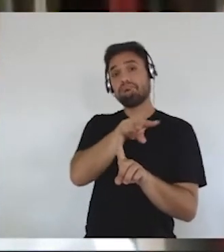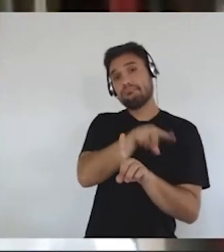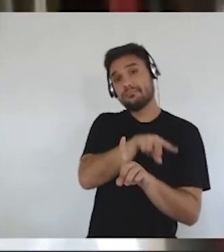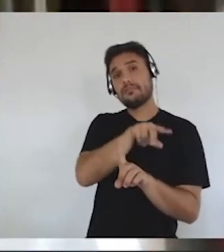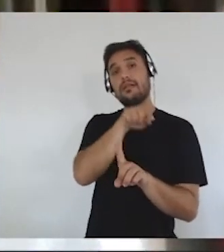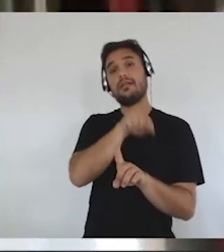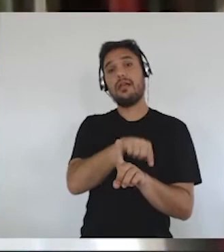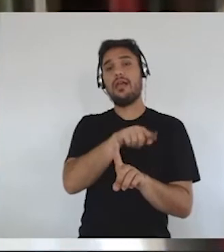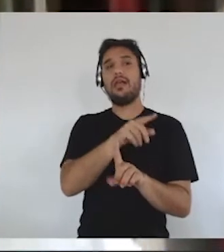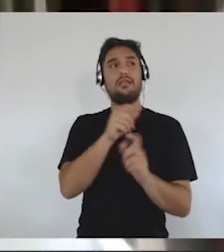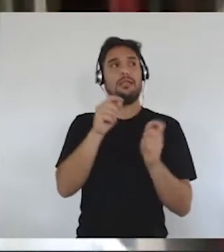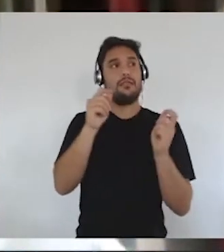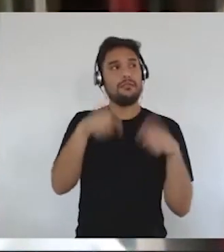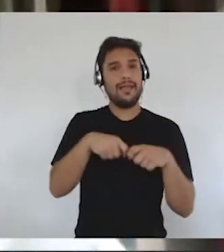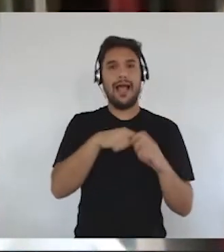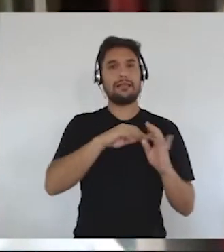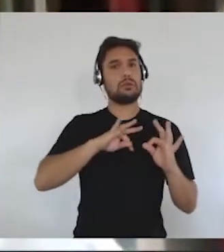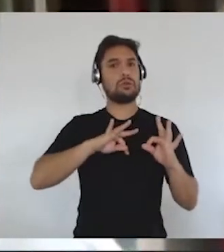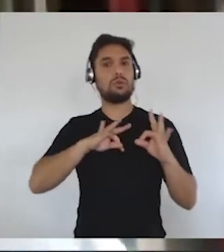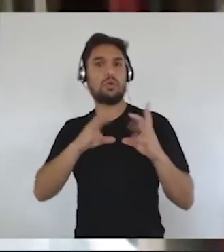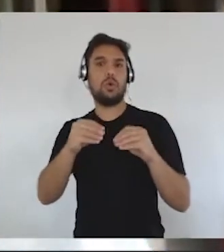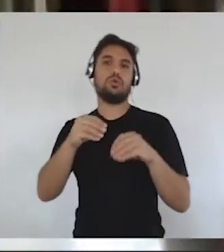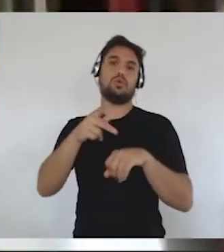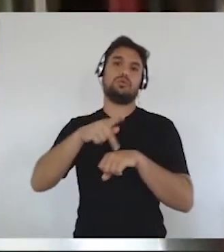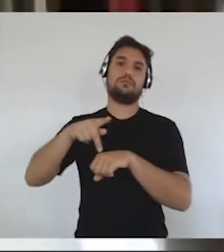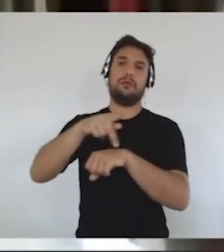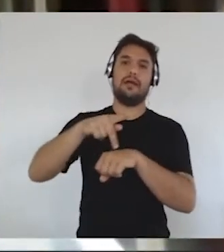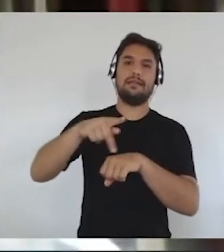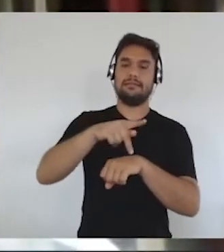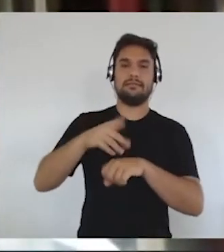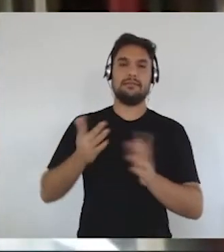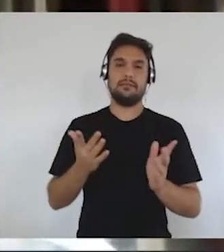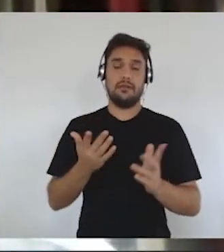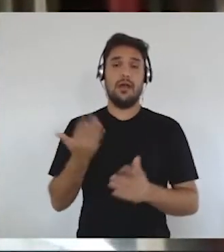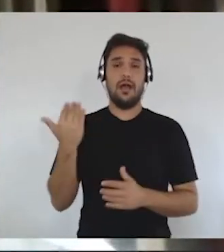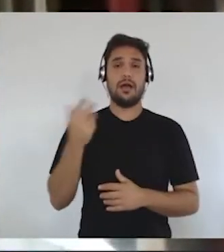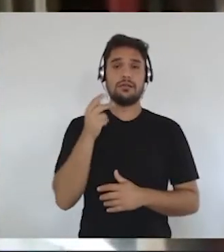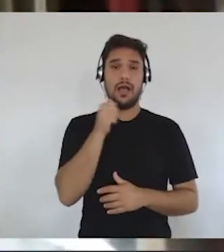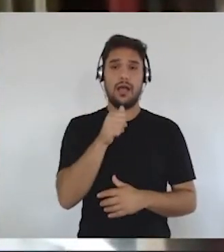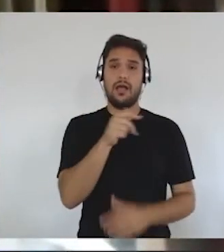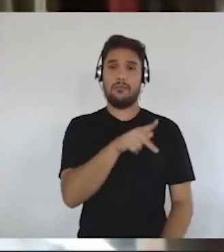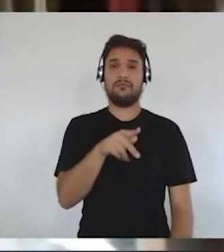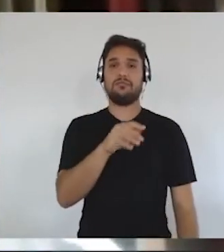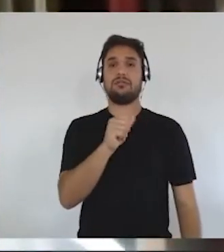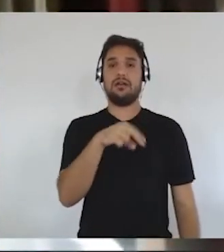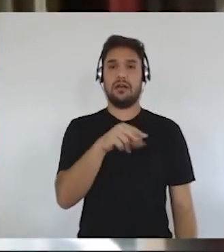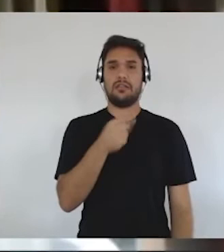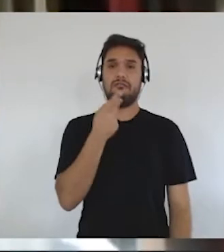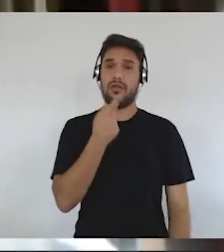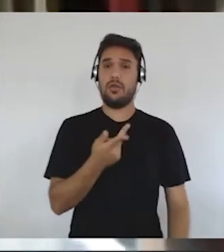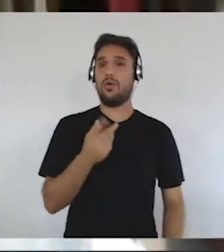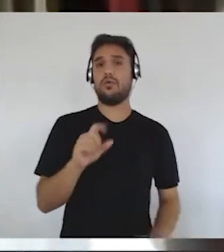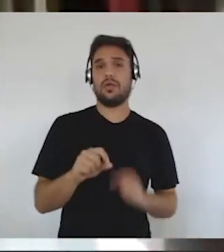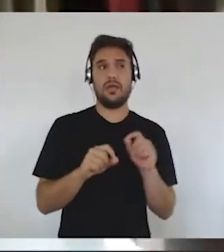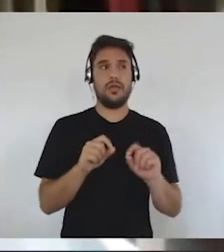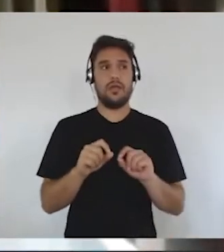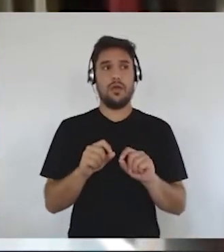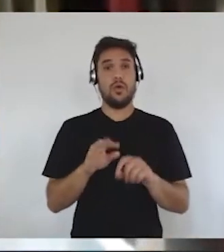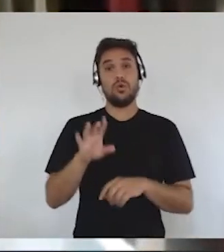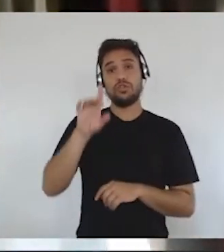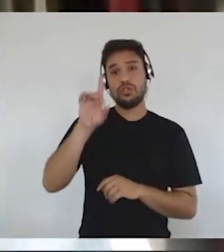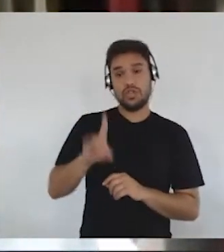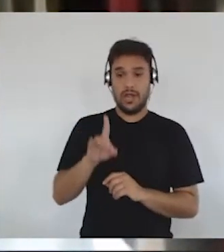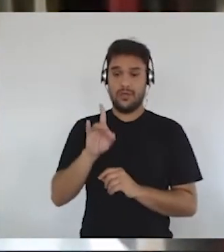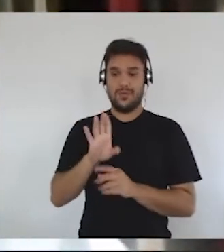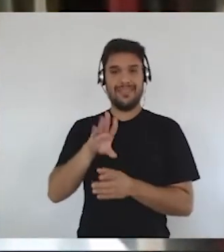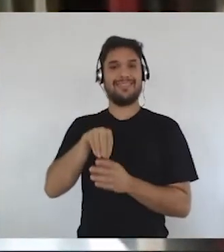aplica à quase totalidade dos países do mundo e acabou de ser referido aqui pela professora Ana Beatriz, que é a ótica do direito